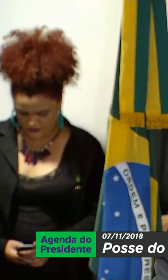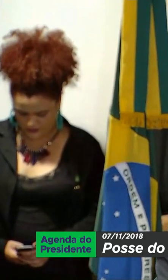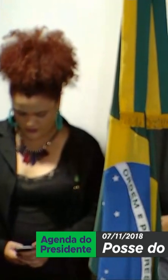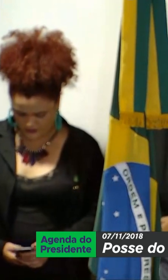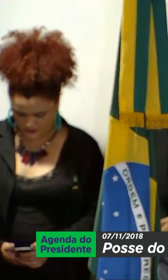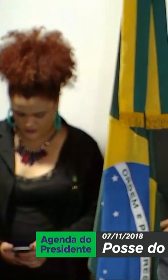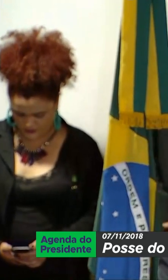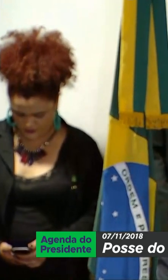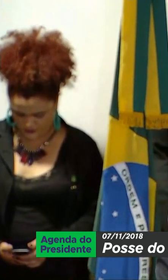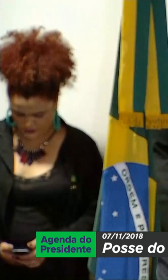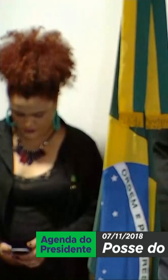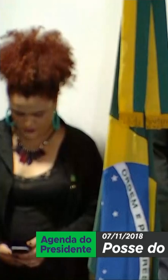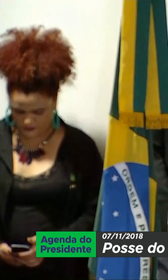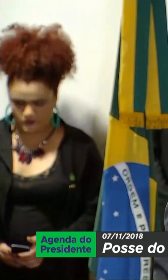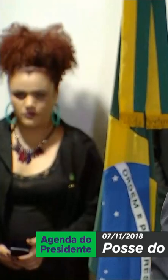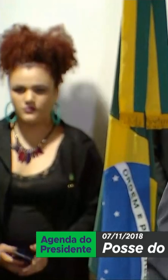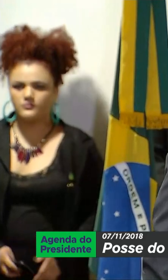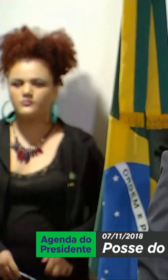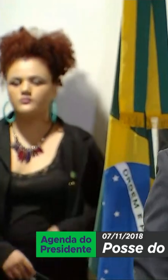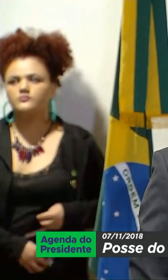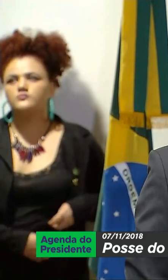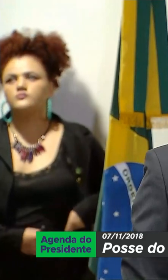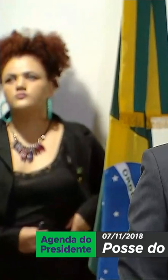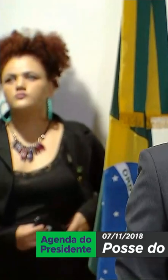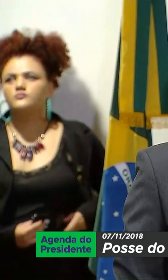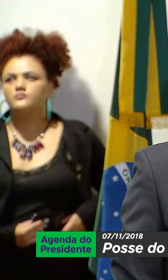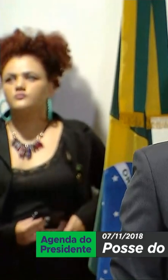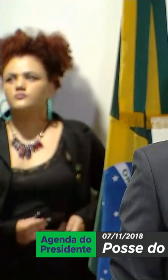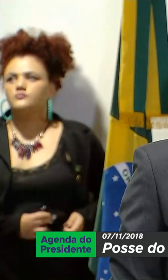INCRA, no IBAMA, na FUNAI, etc.